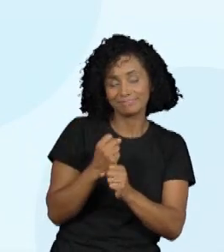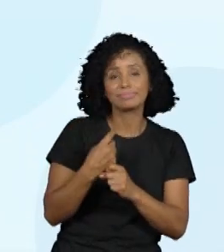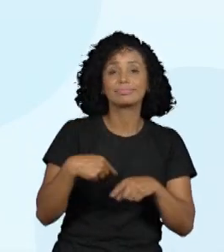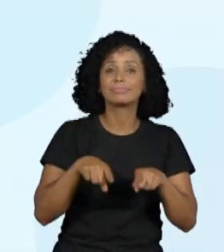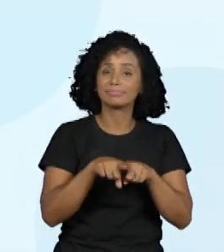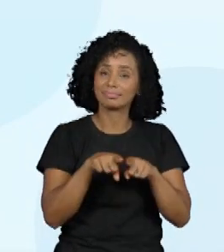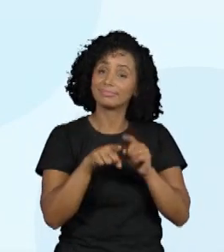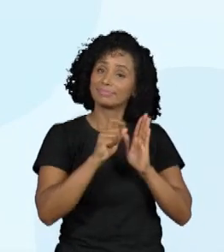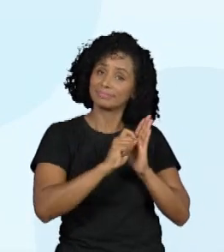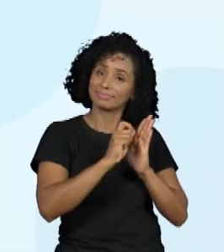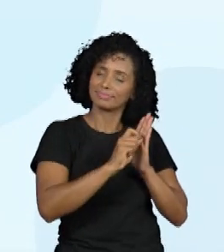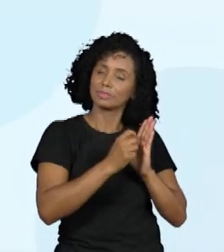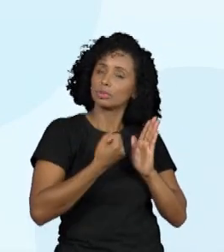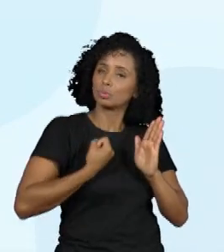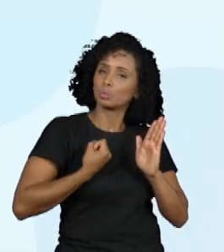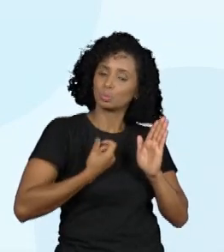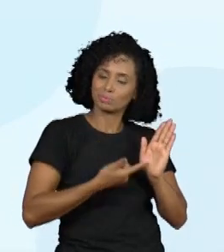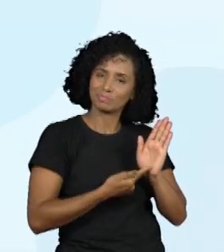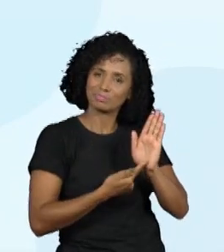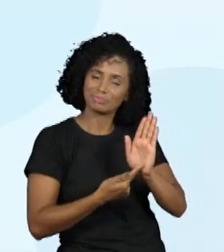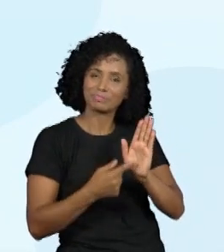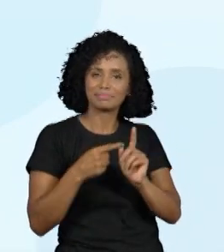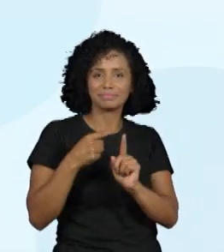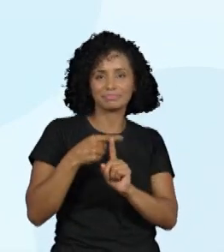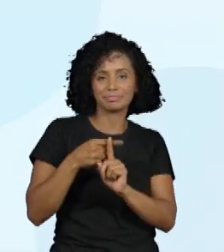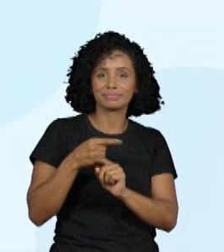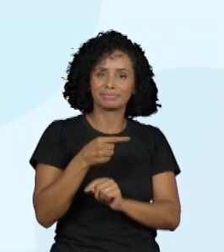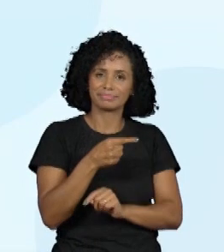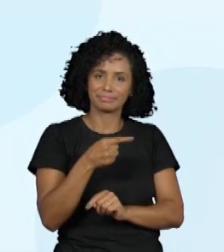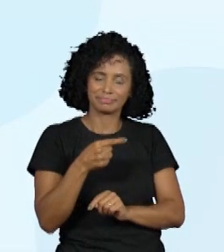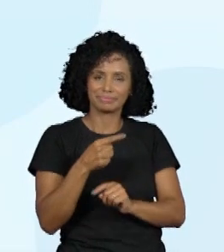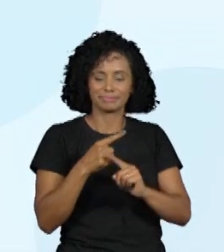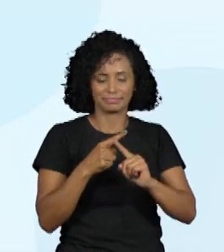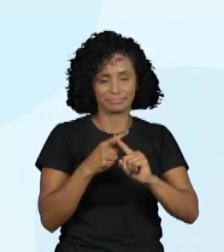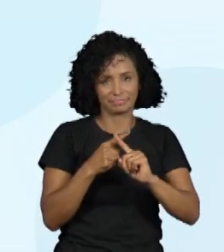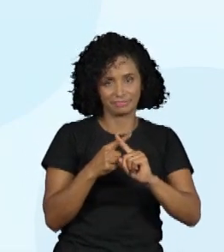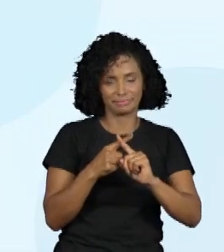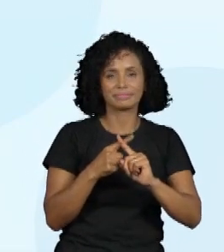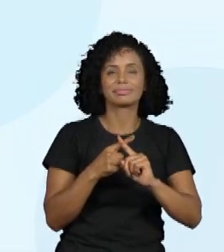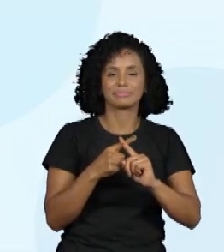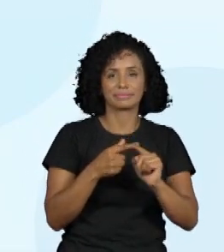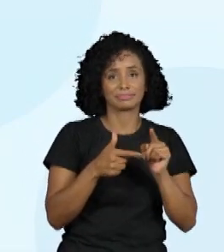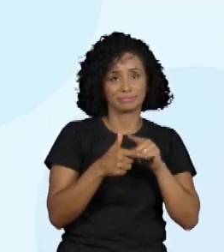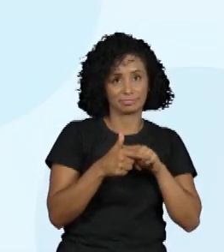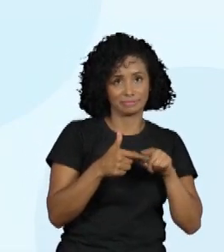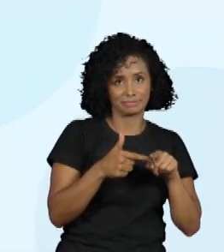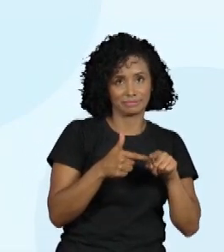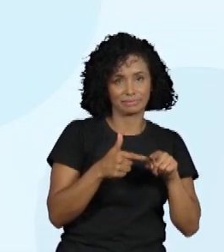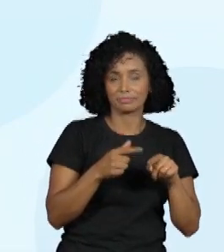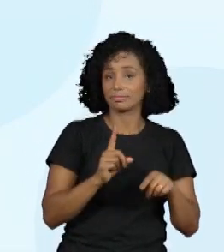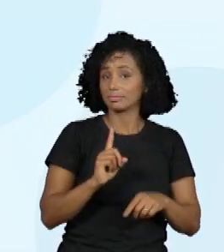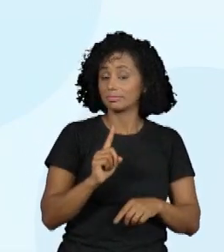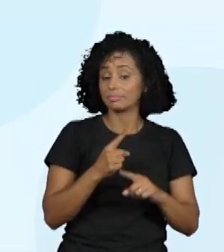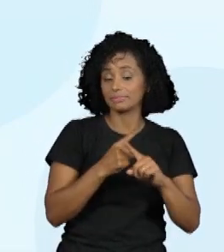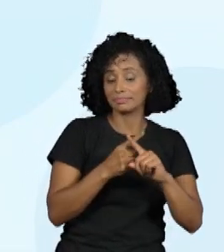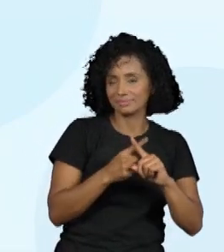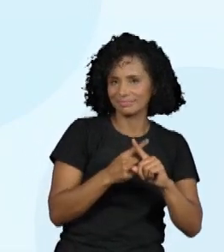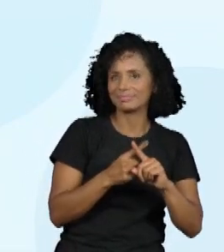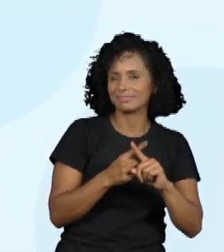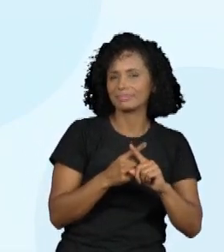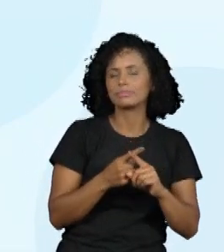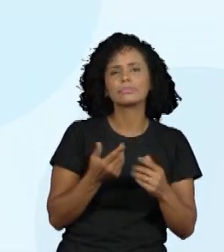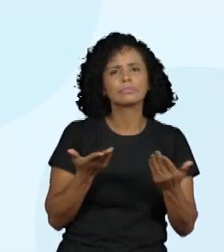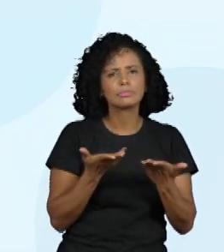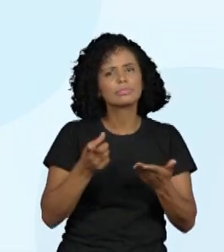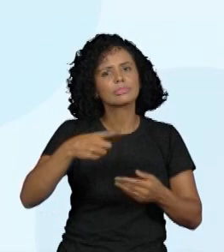com números naturais, adição, subtração e multiplicação. Nós fizemos aí uma adição, utilizamos